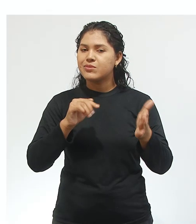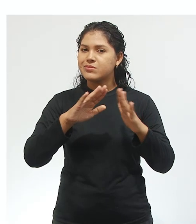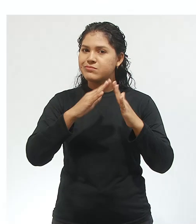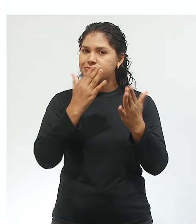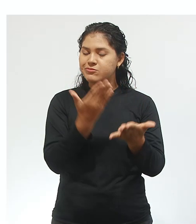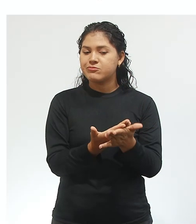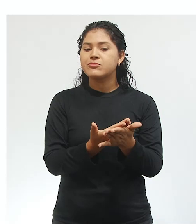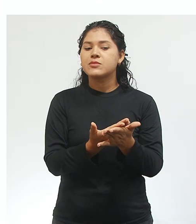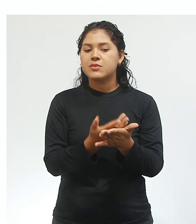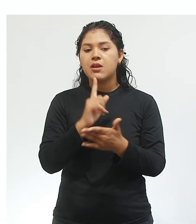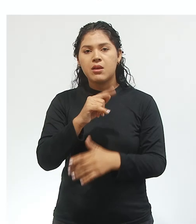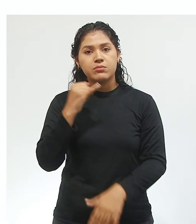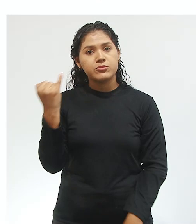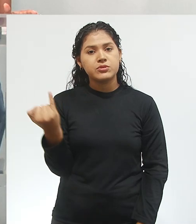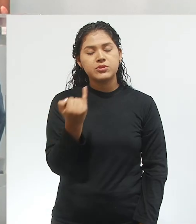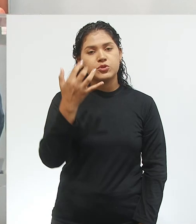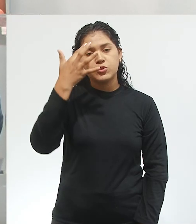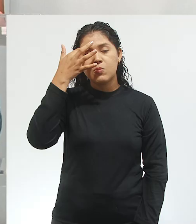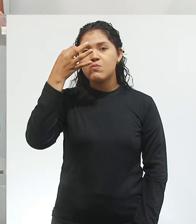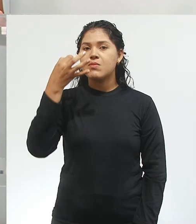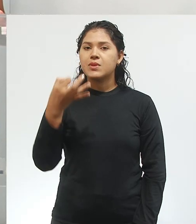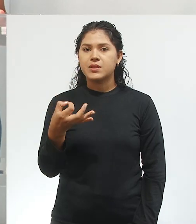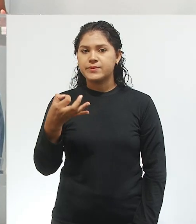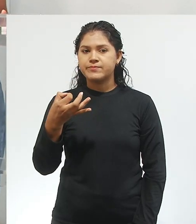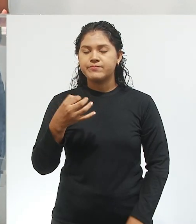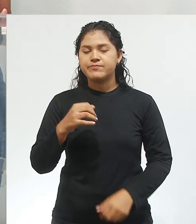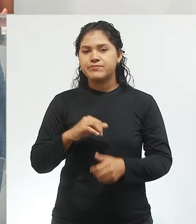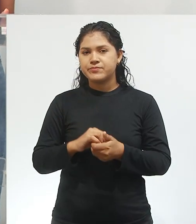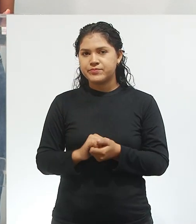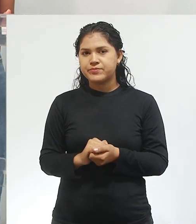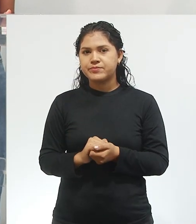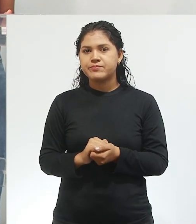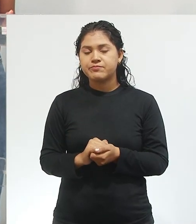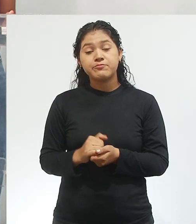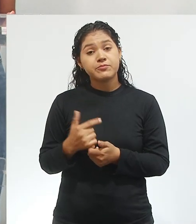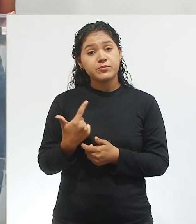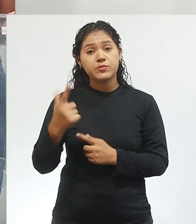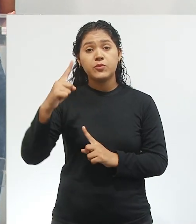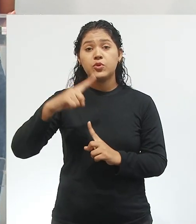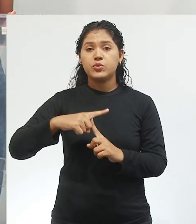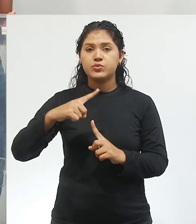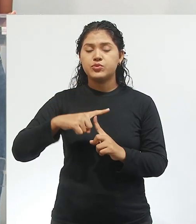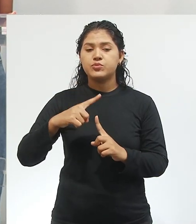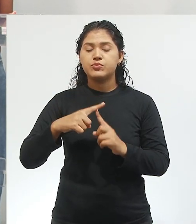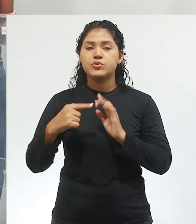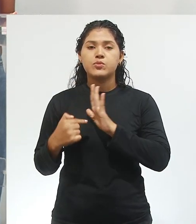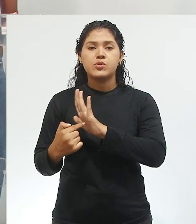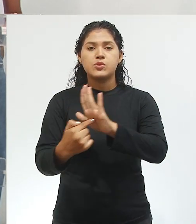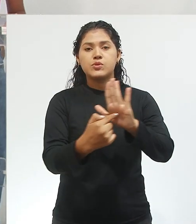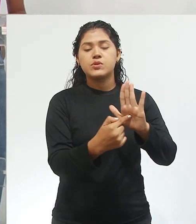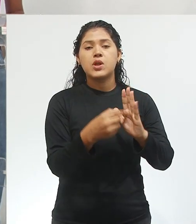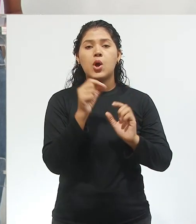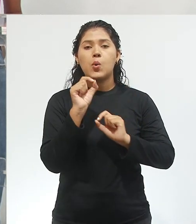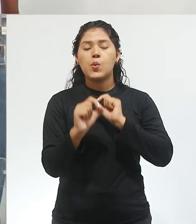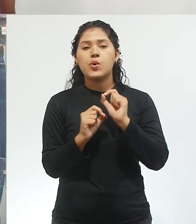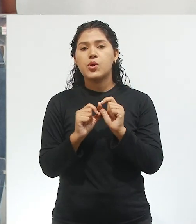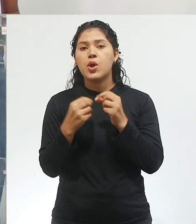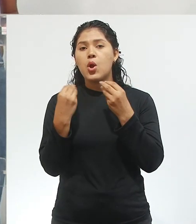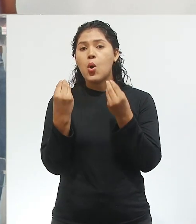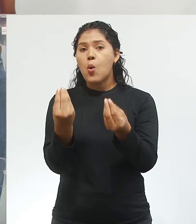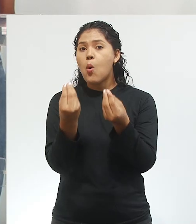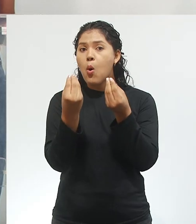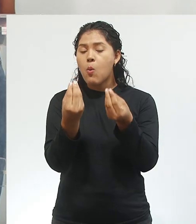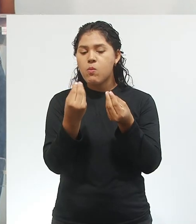escolares. Uma outra forma da manifestação de posturas etnocêntricas diz respeito a